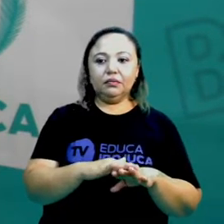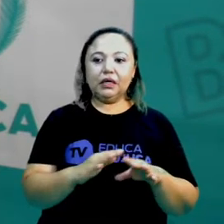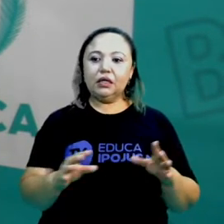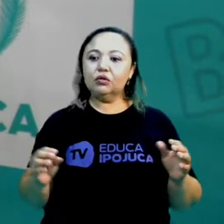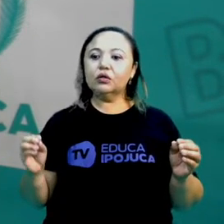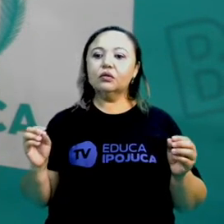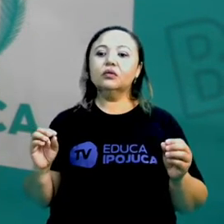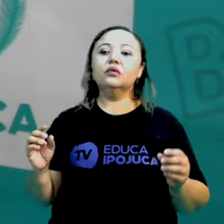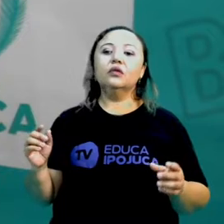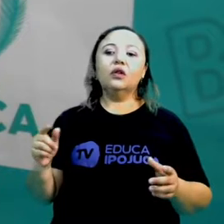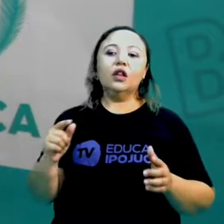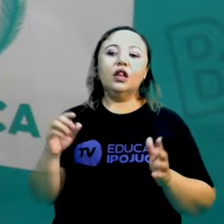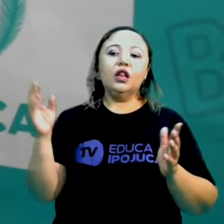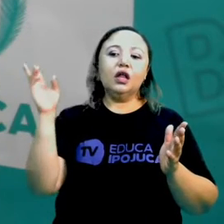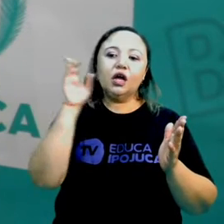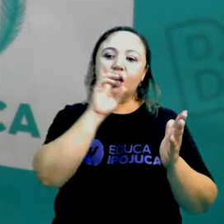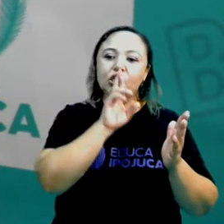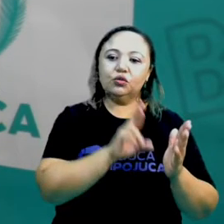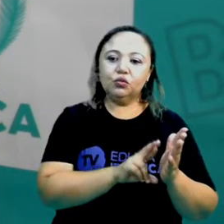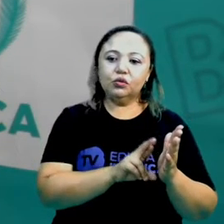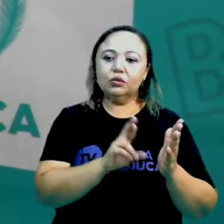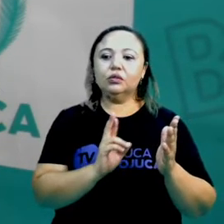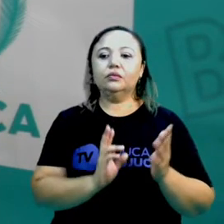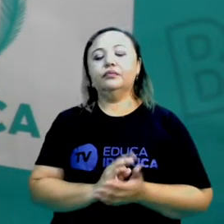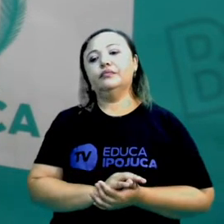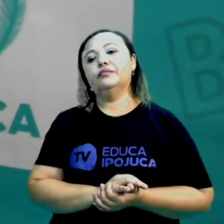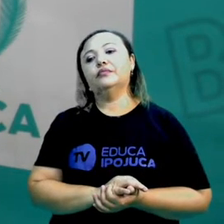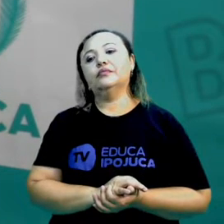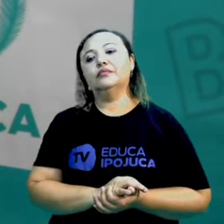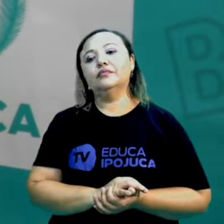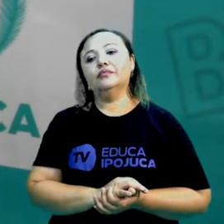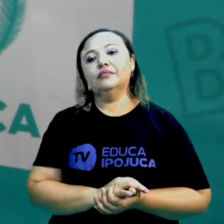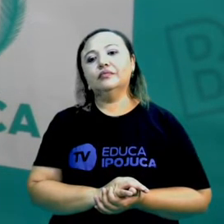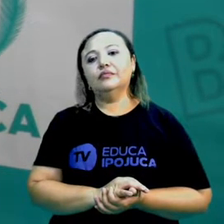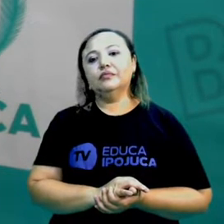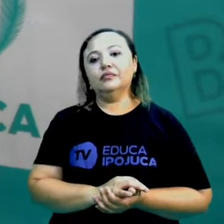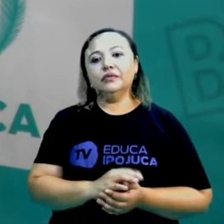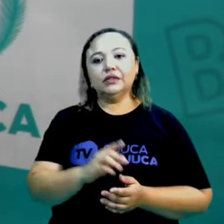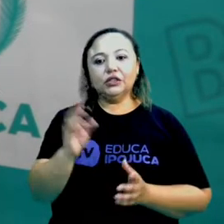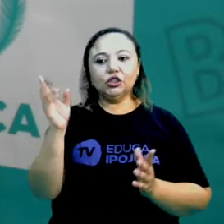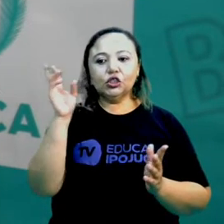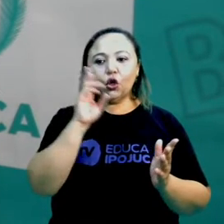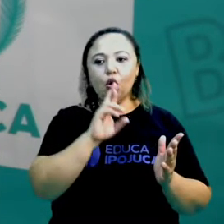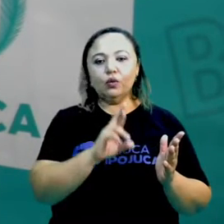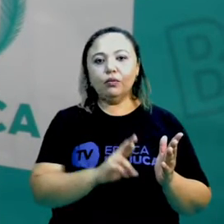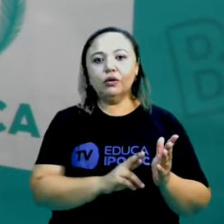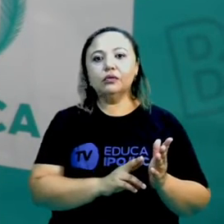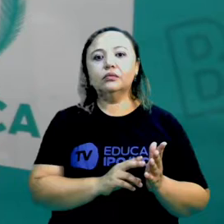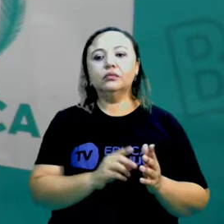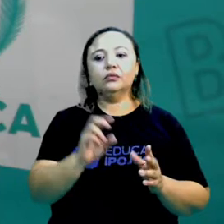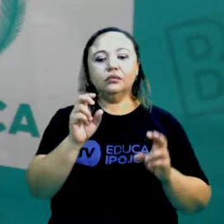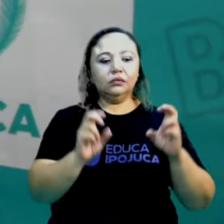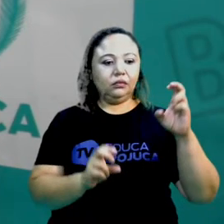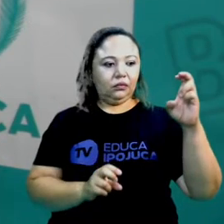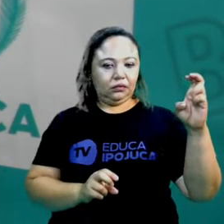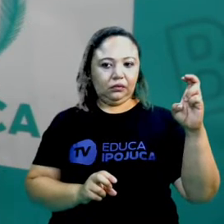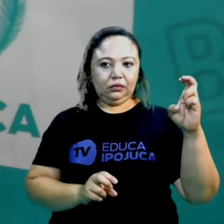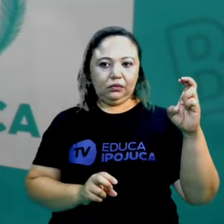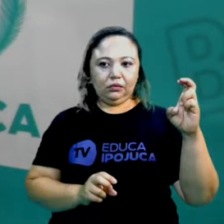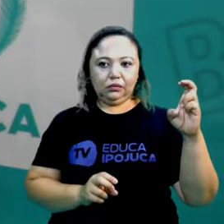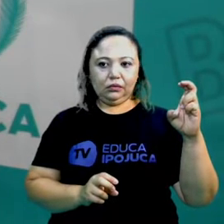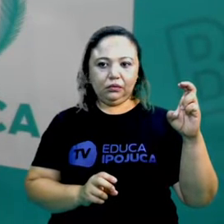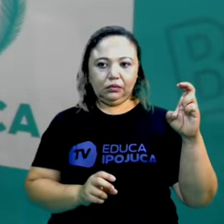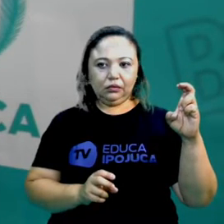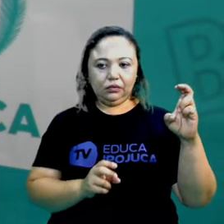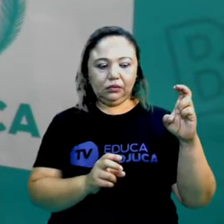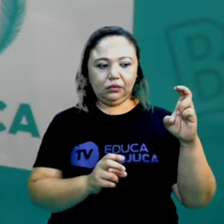total também, né? No nosso dia a dia, a gente chama de total. Então, temos aí 5, que é a parcela, mais